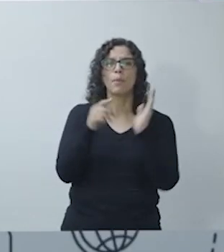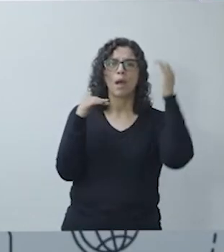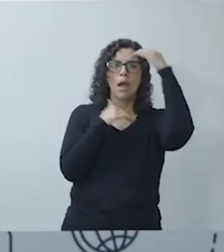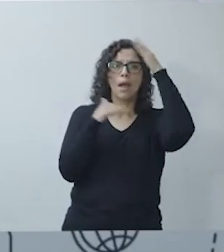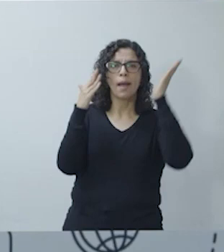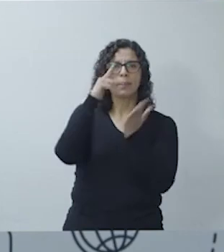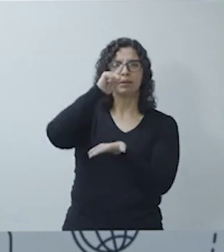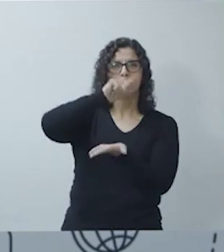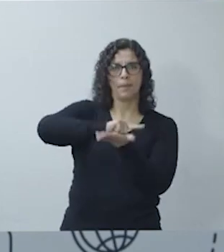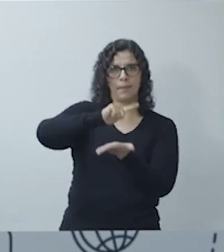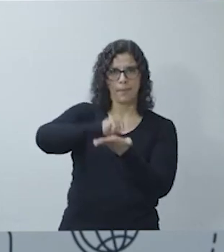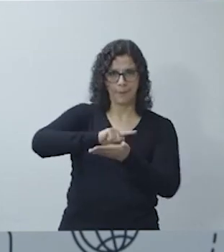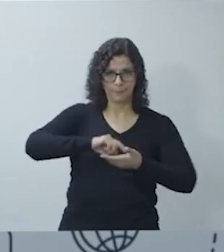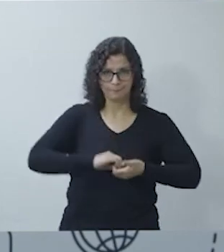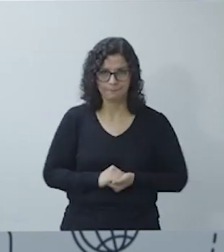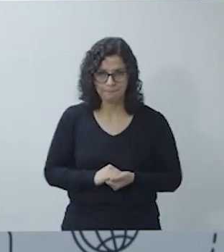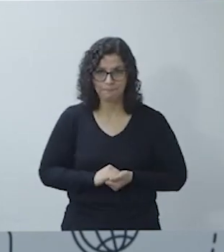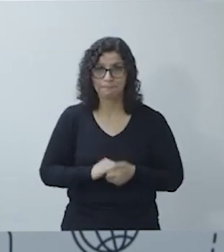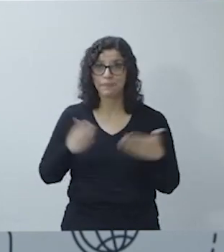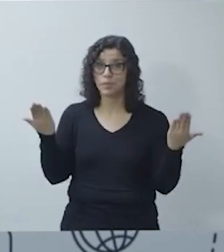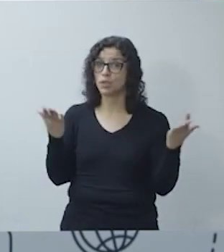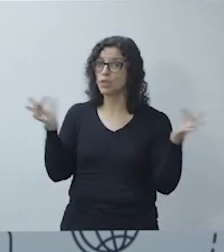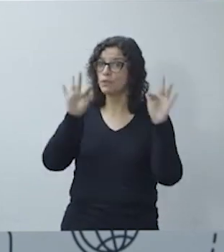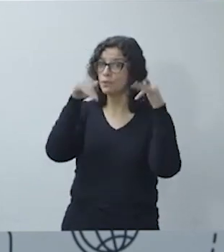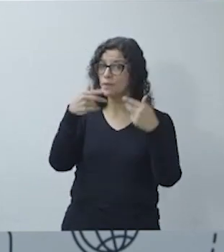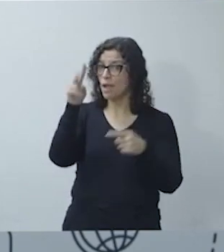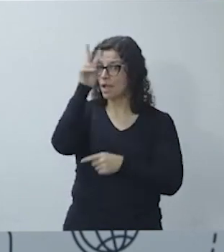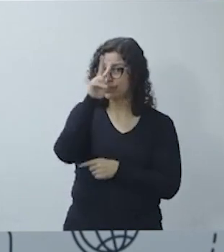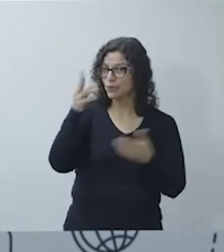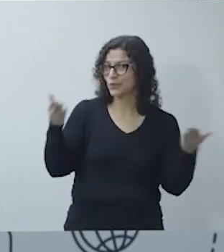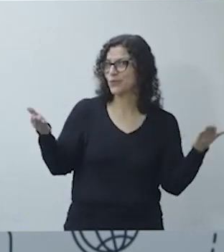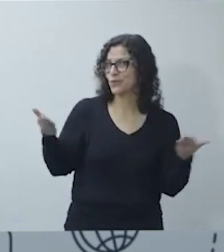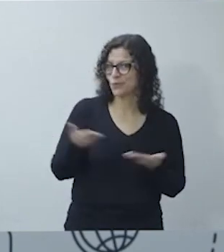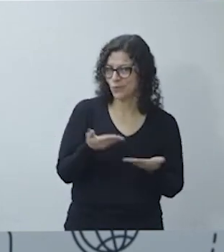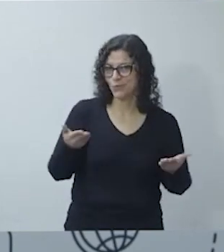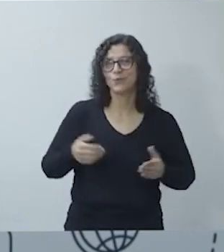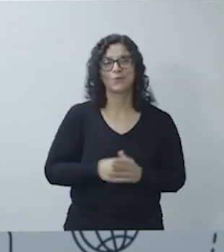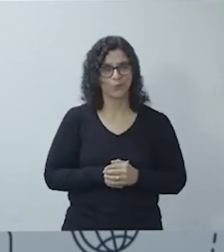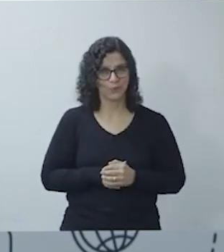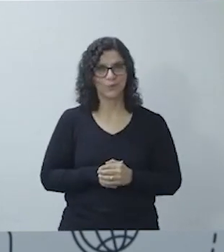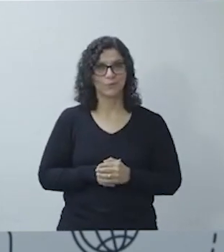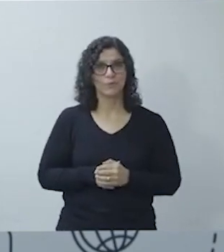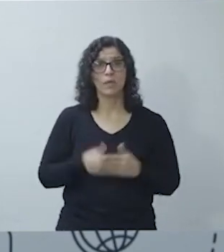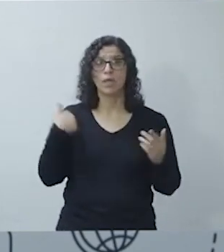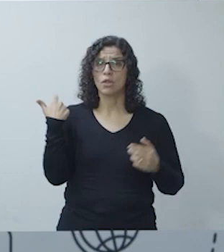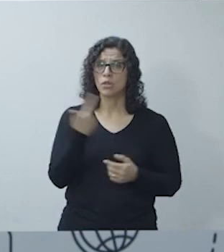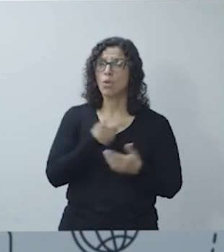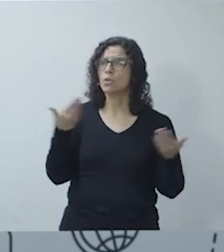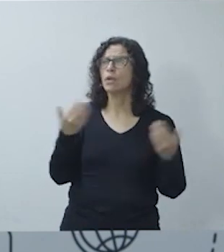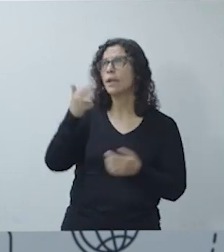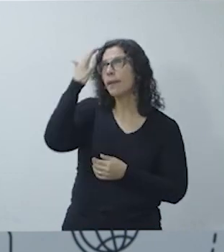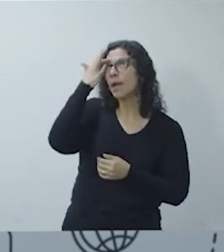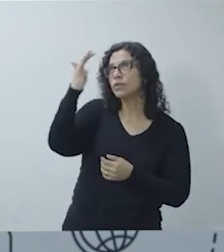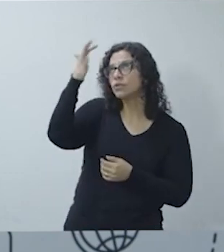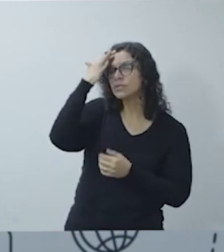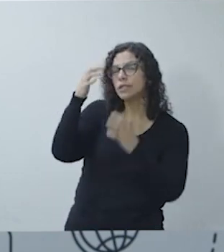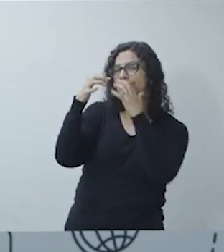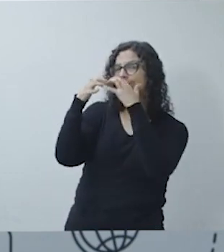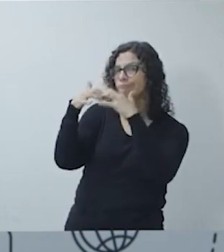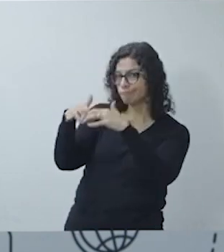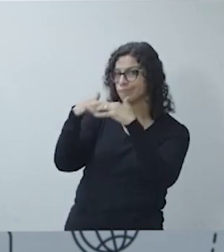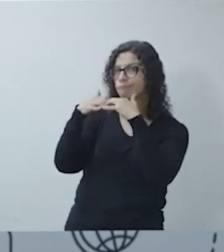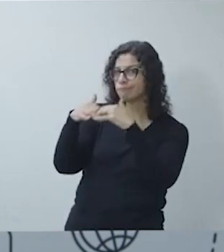cabeça de papelão. E assim a gente encerra o nosso conto e a gente fica